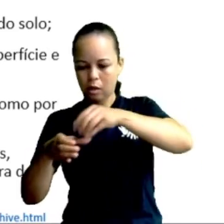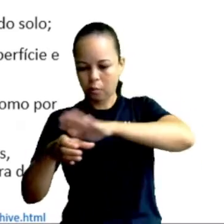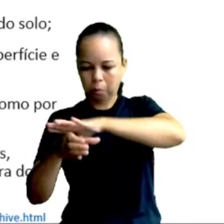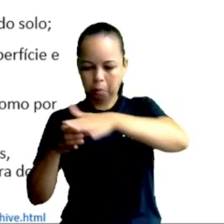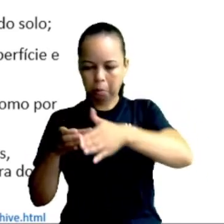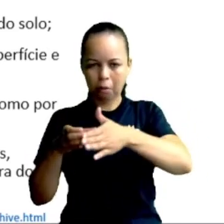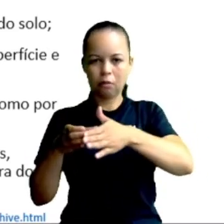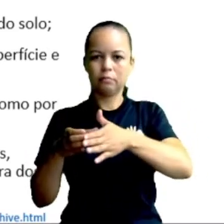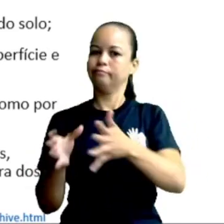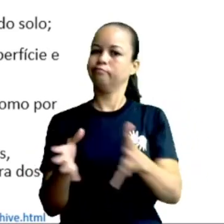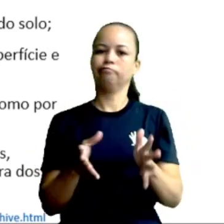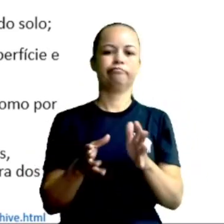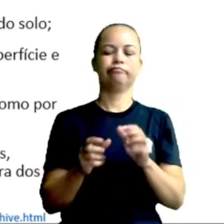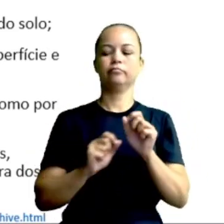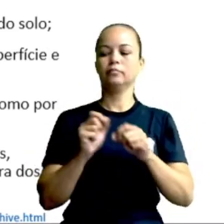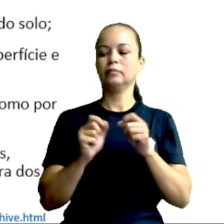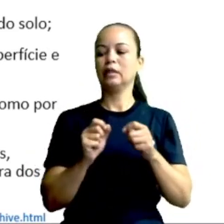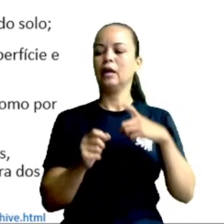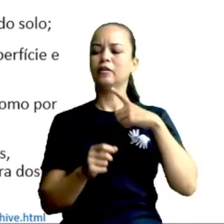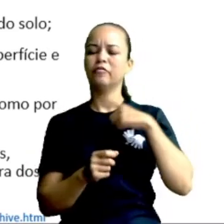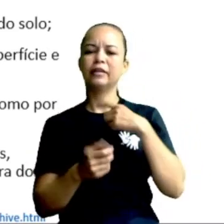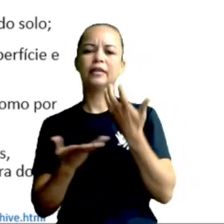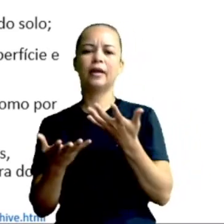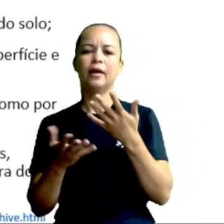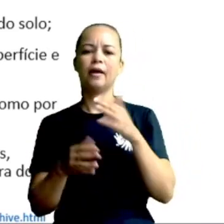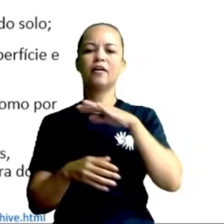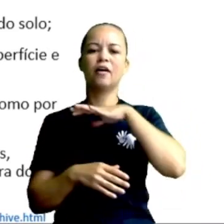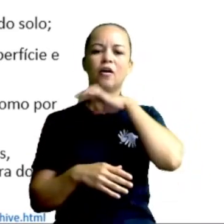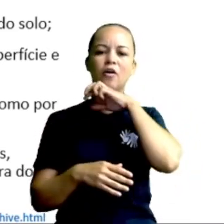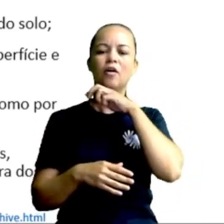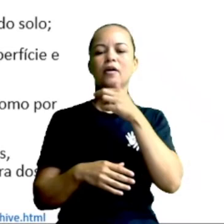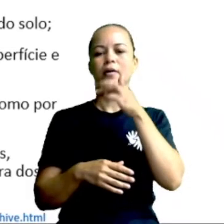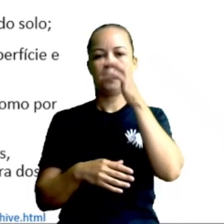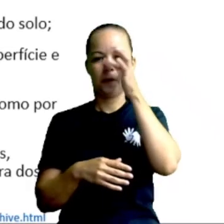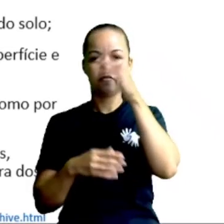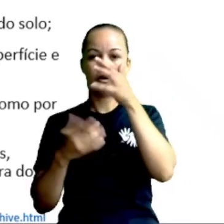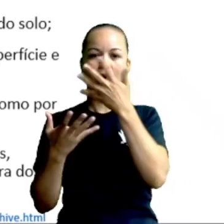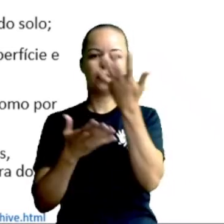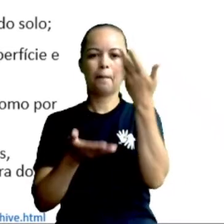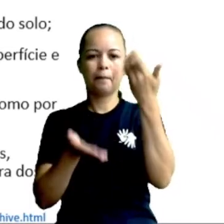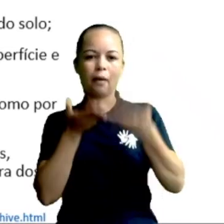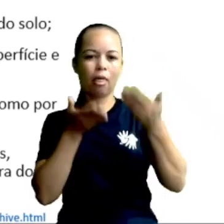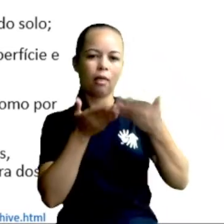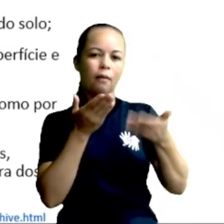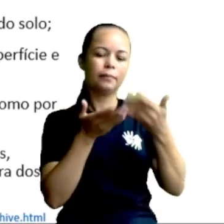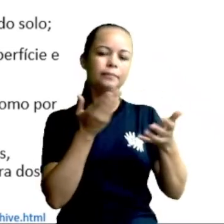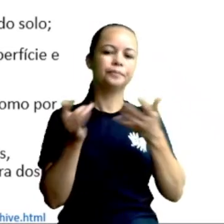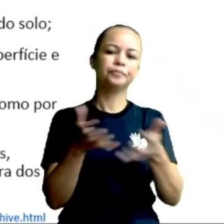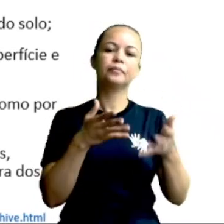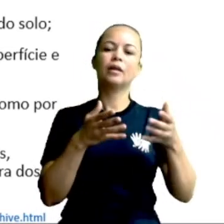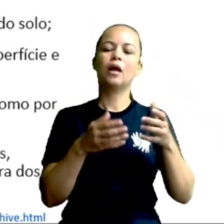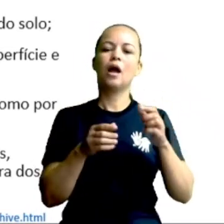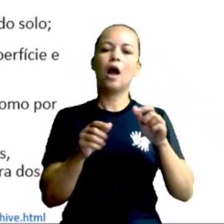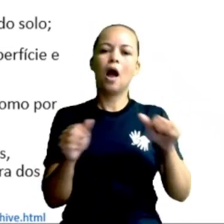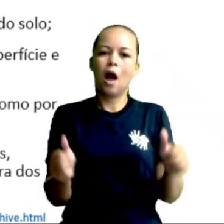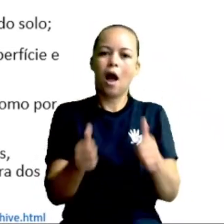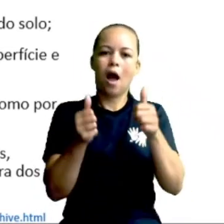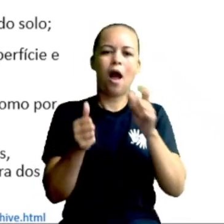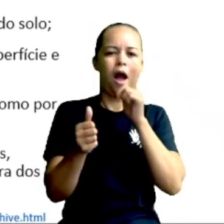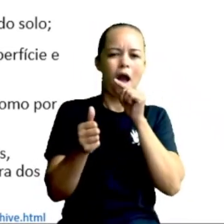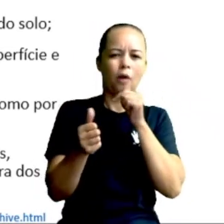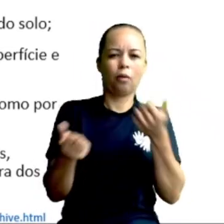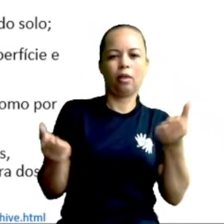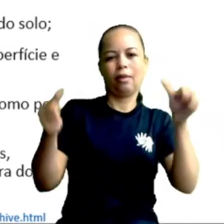questão da perda da fauna, a densidade e consistência do solo, a alteração da qualidade da água, né?